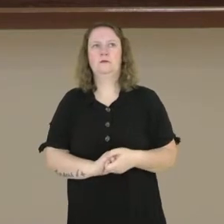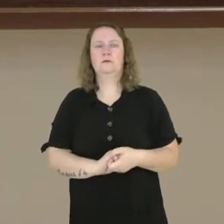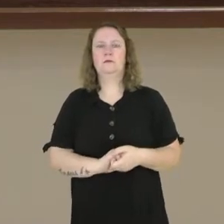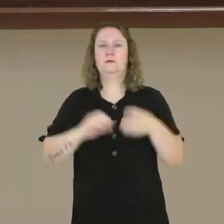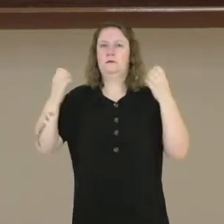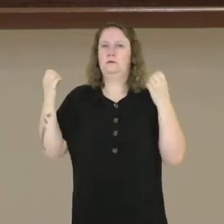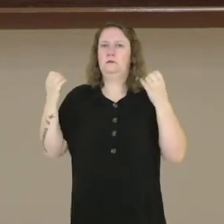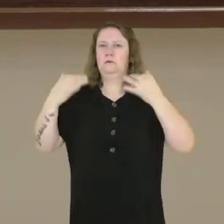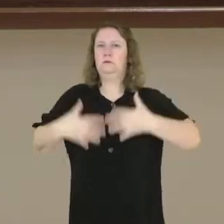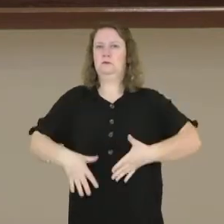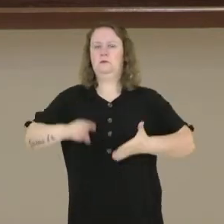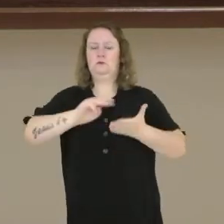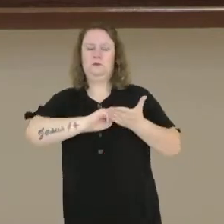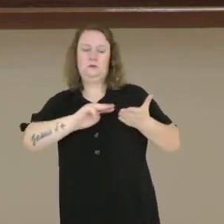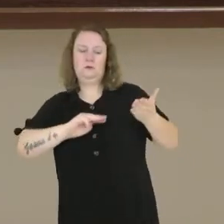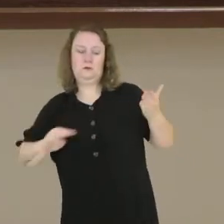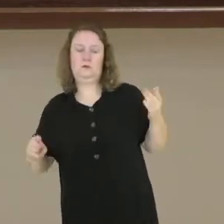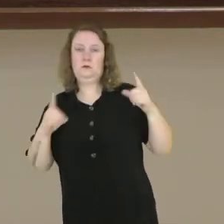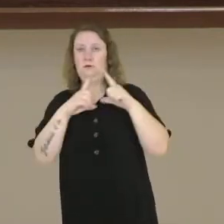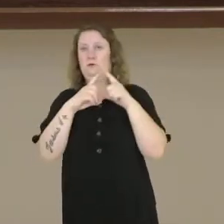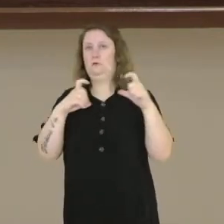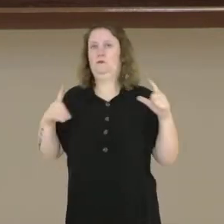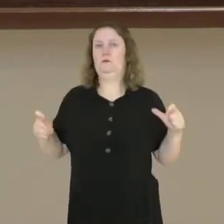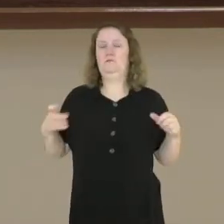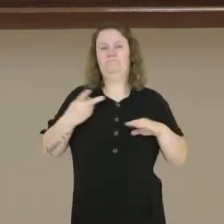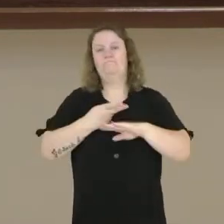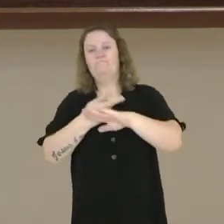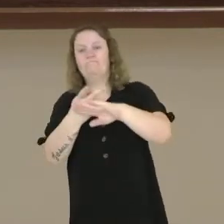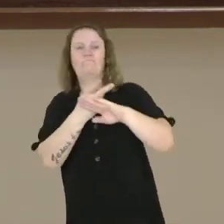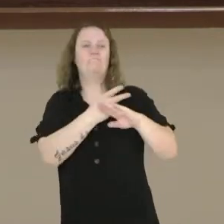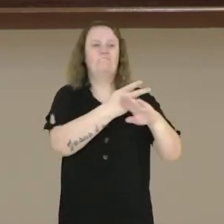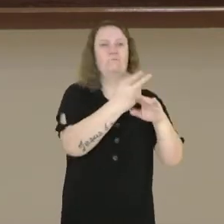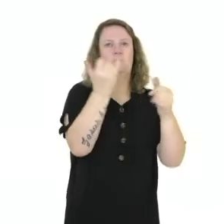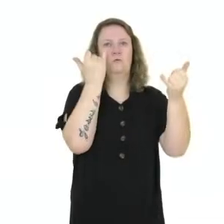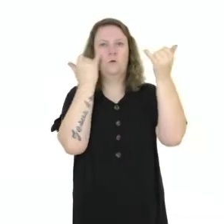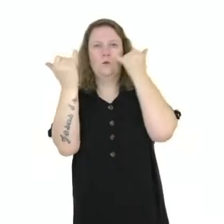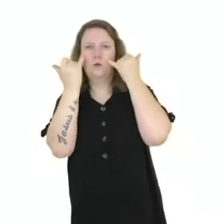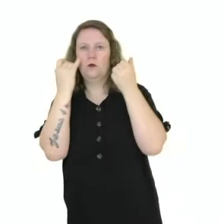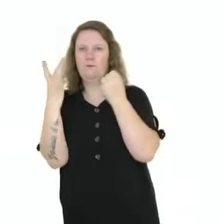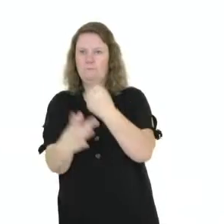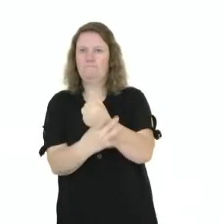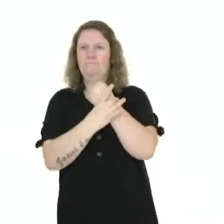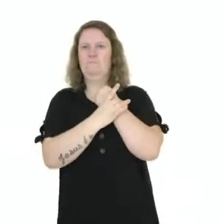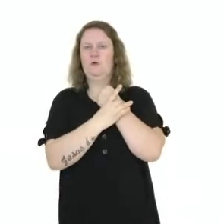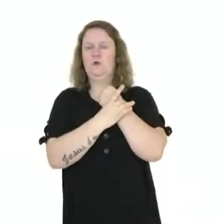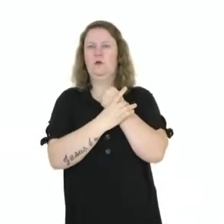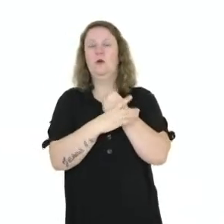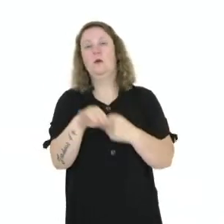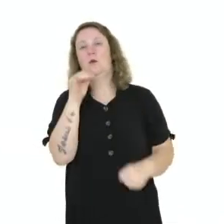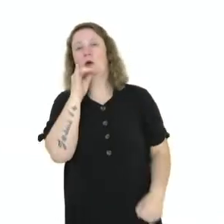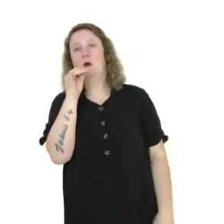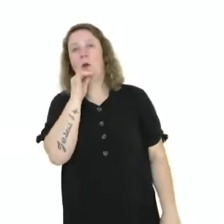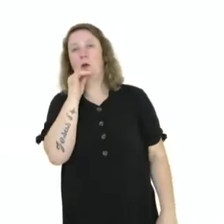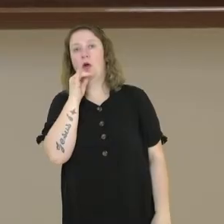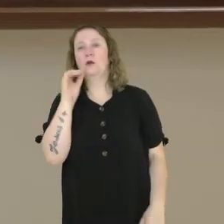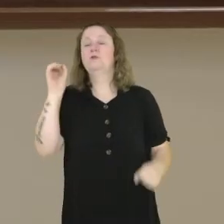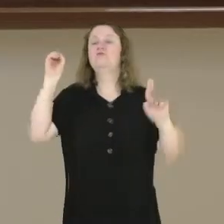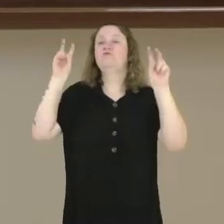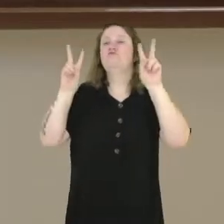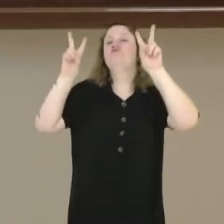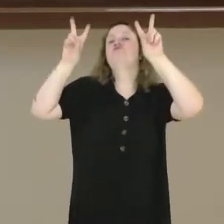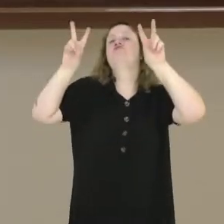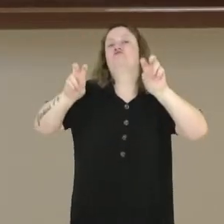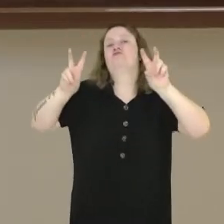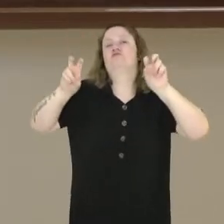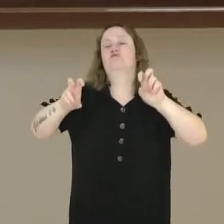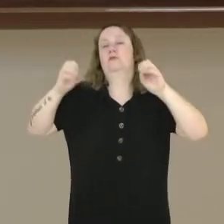método científico de busca de informações seguras. Quem fala, fala de algo. Estou falando disso. Então, aqui,